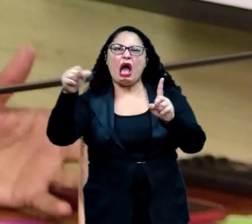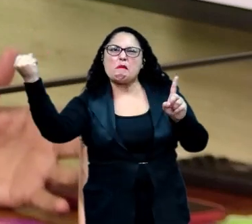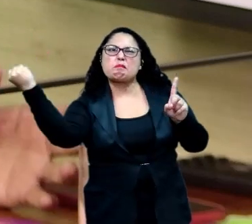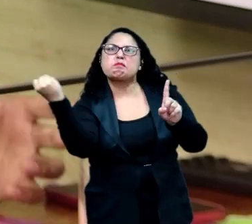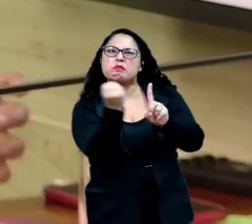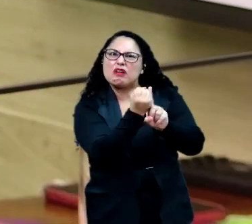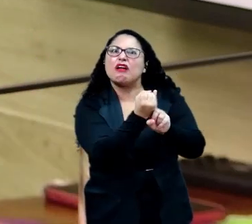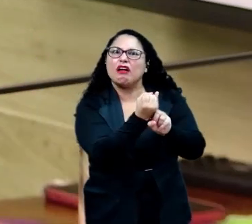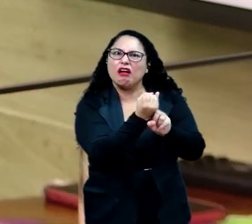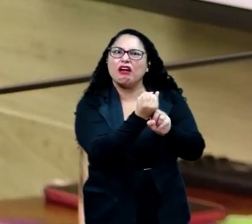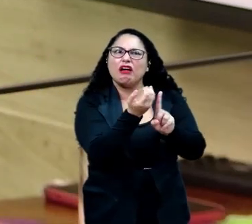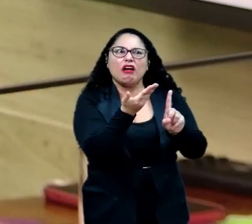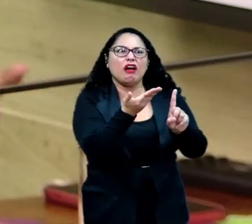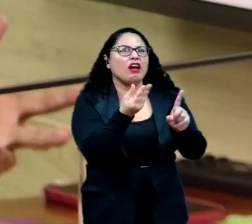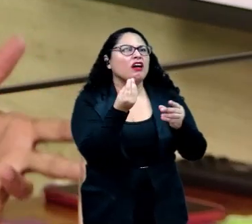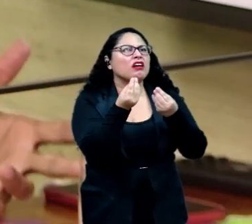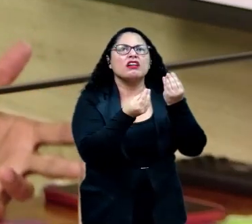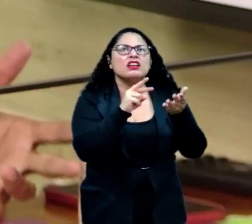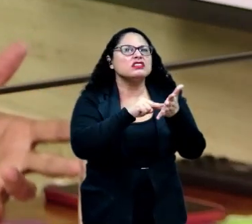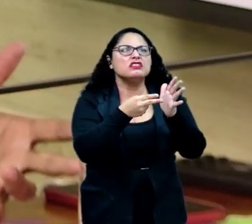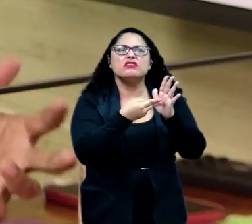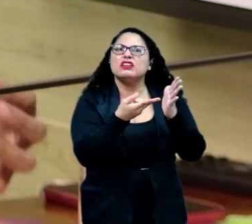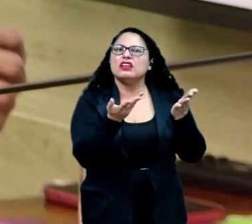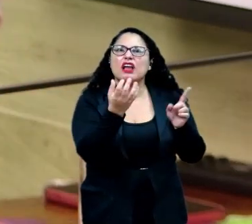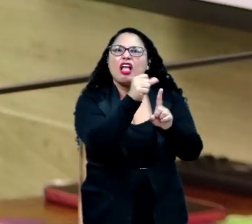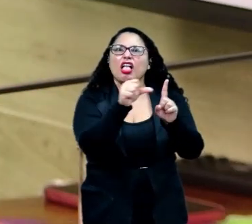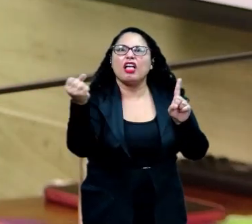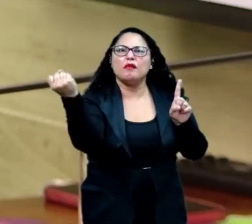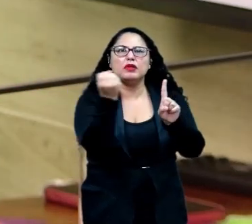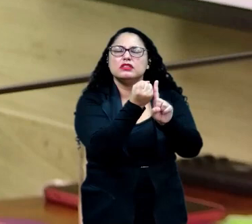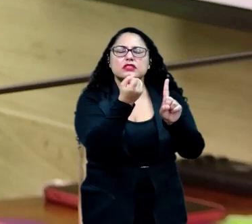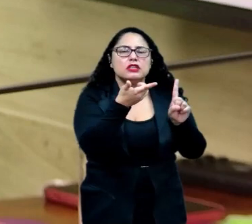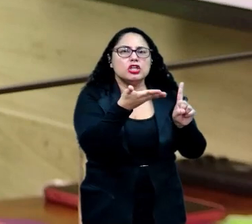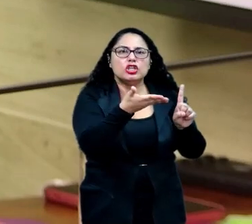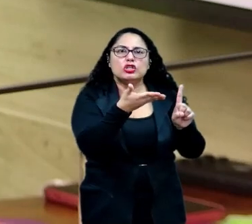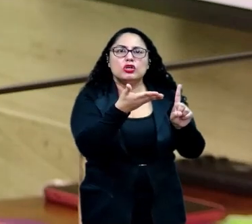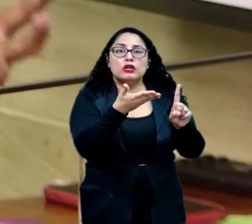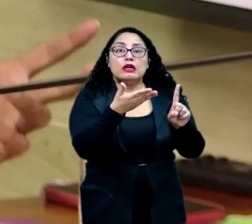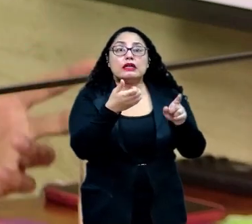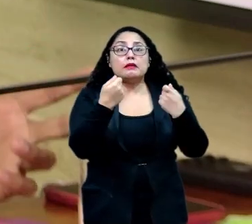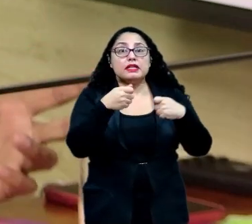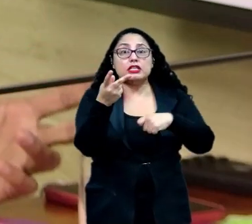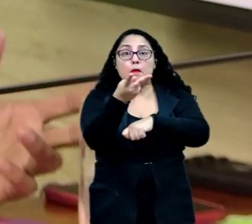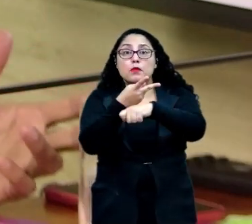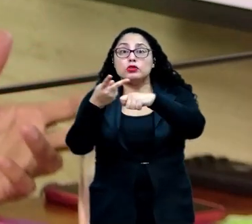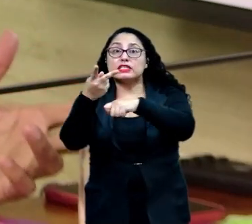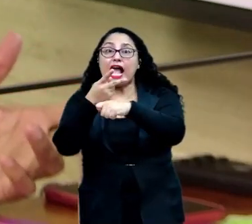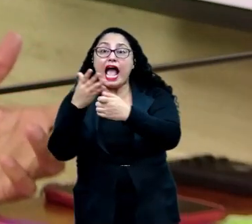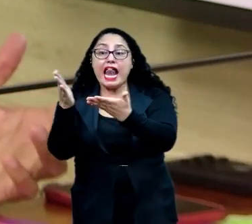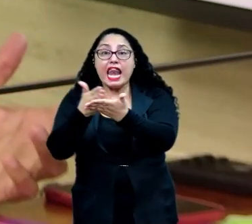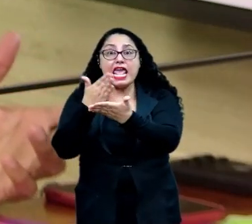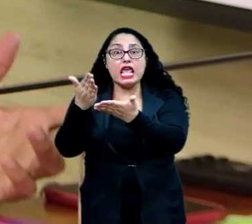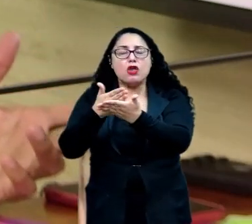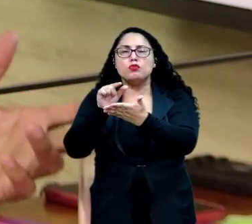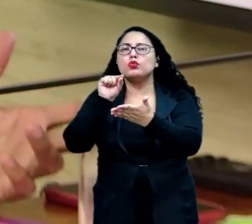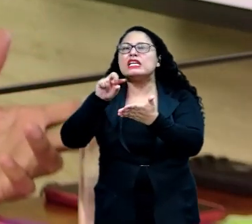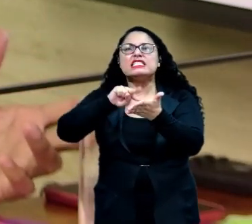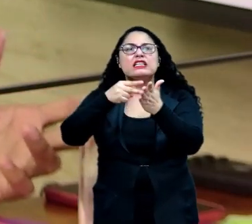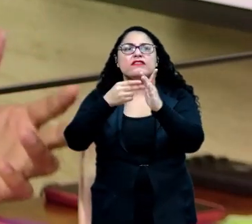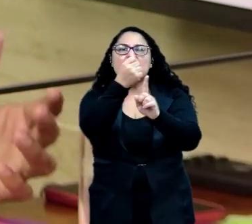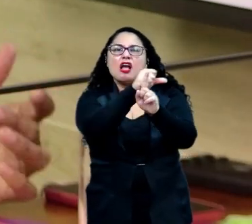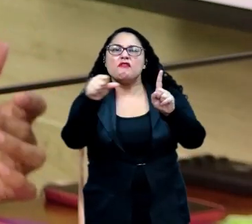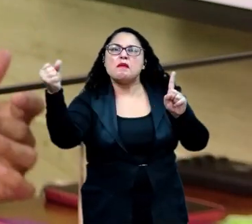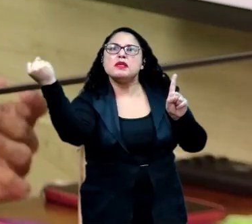feminicídio? O que é isso, feminicídio? Que a gente tenha que buscar na literatura, saber o que é